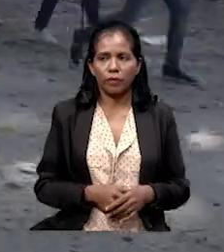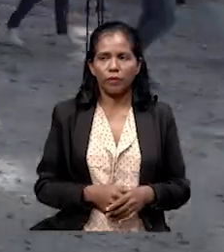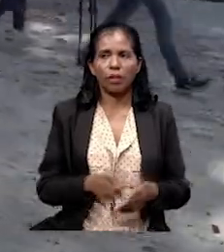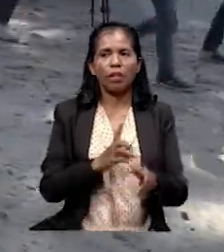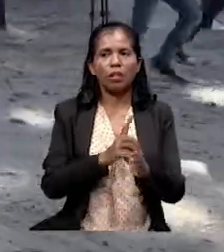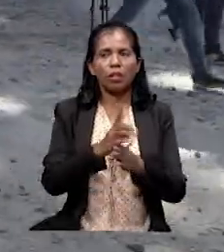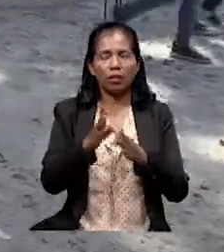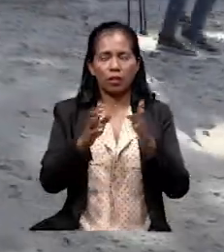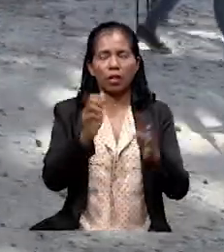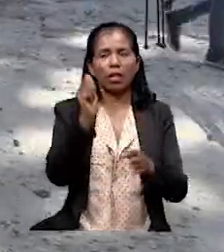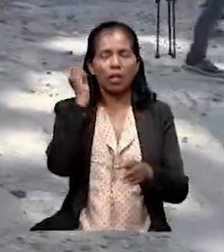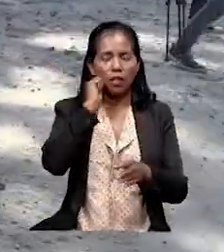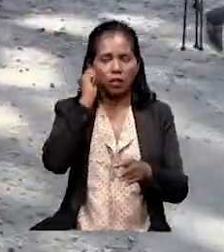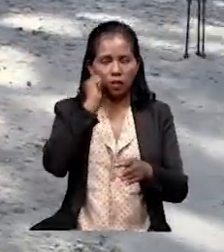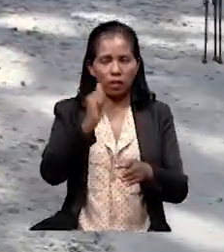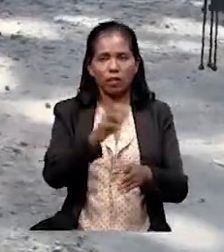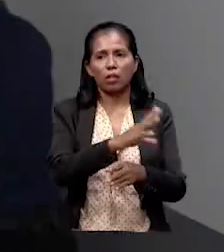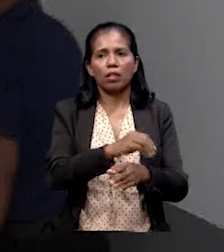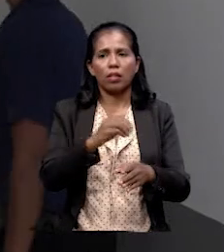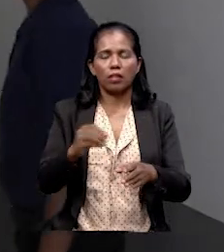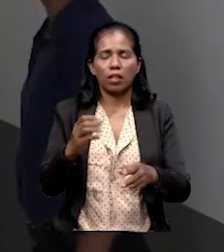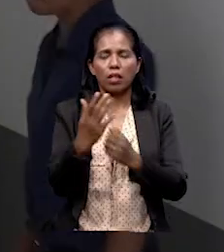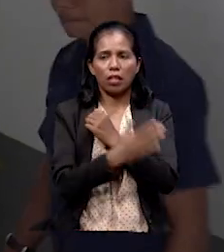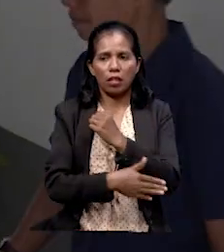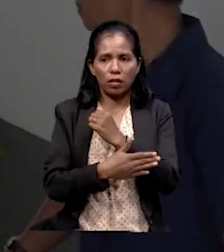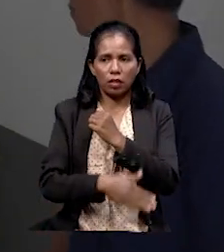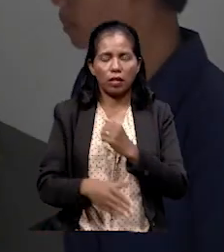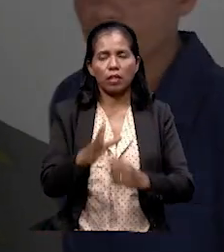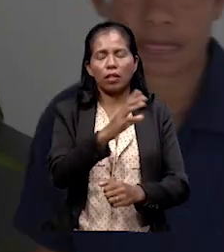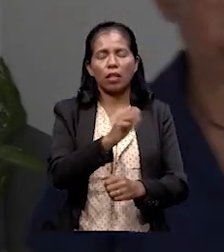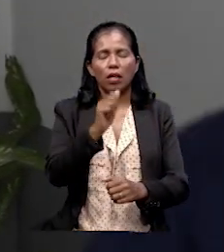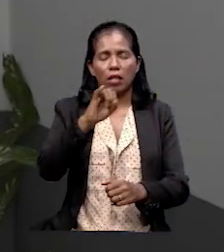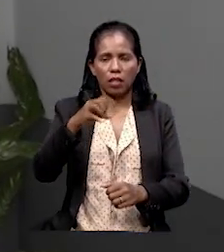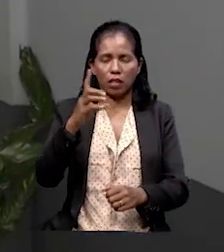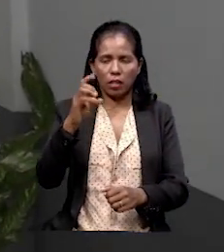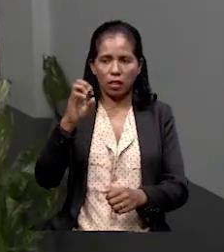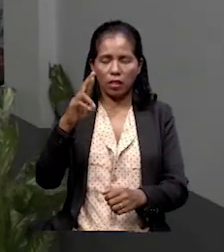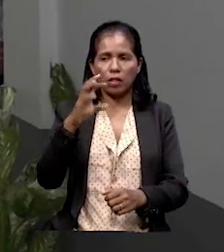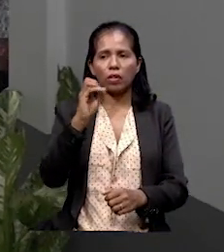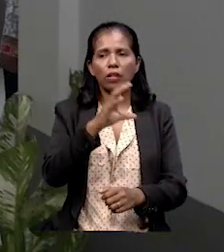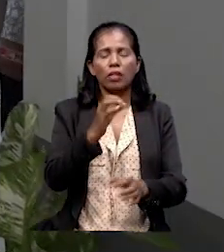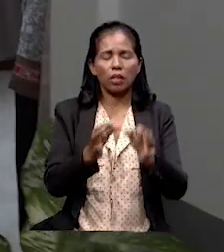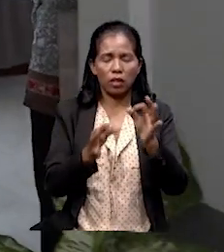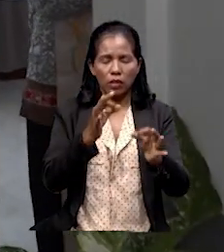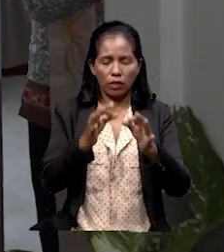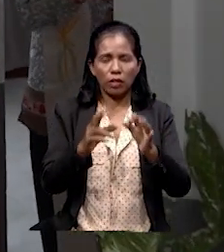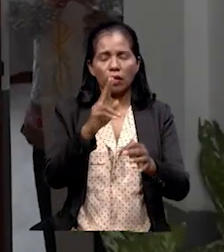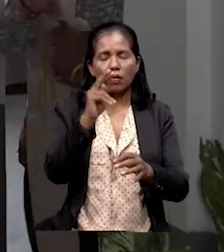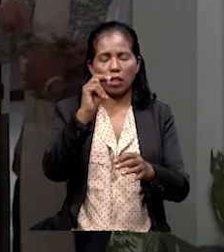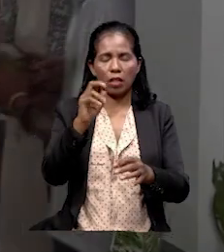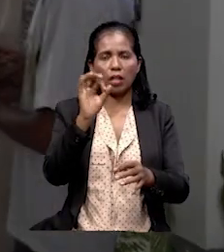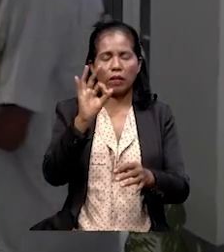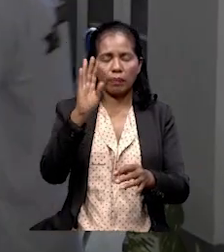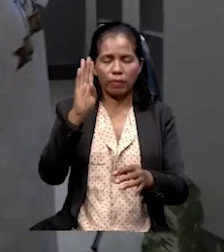Diretor Regional Ásia-Pacífico, Fundo População Nações Unidas, by John Anderson Hateten, mas que UNFPA apoia na FAT